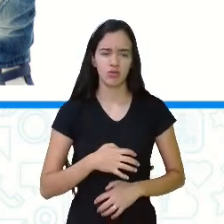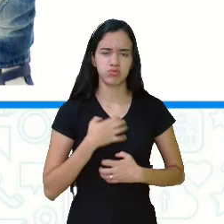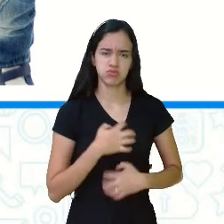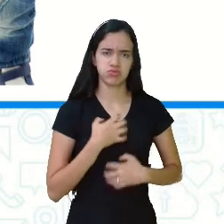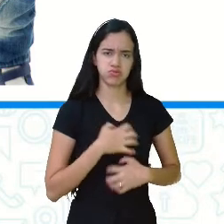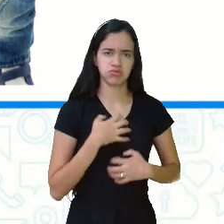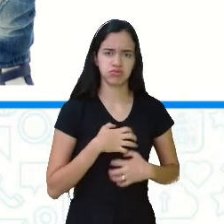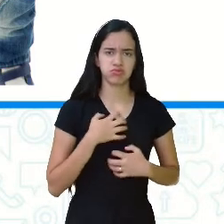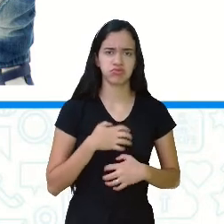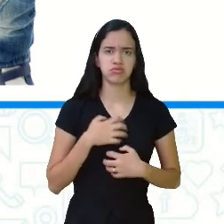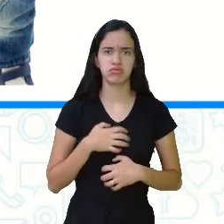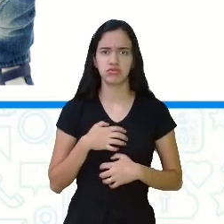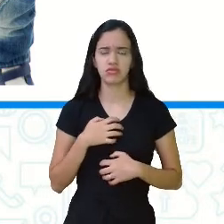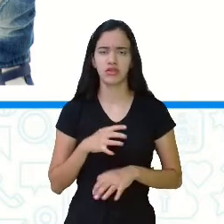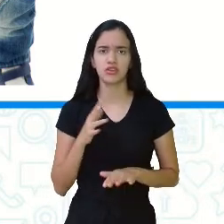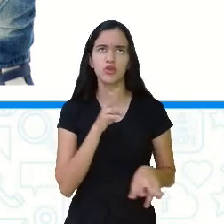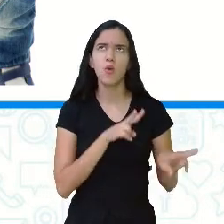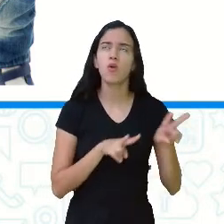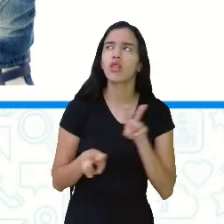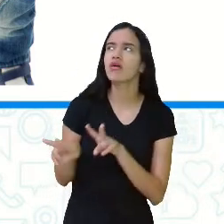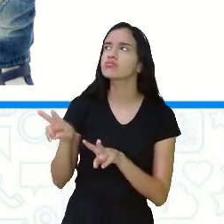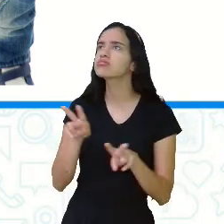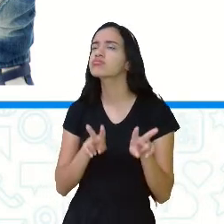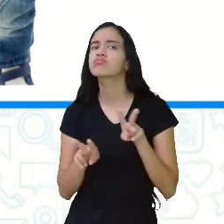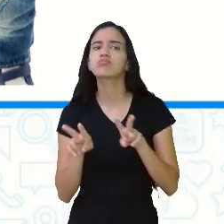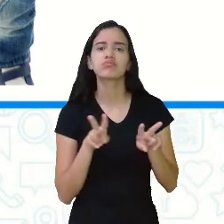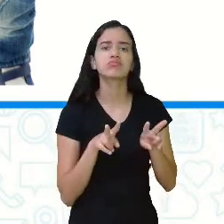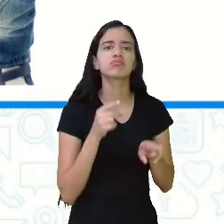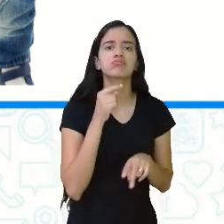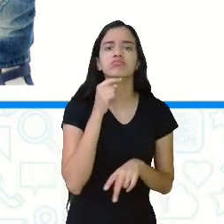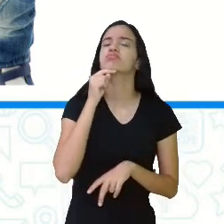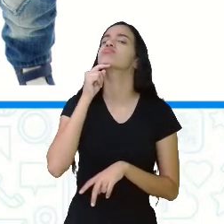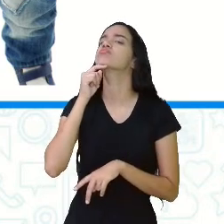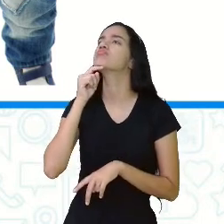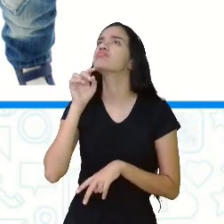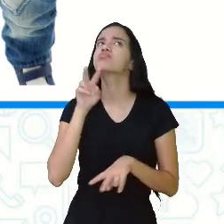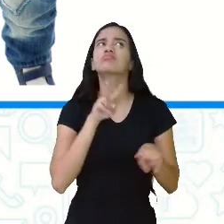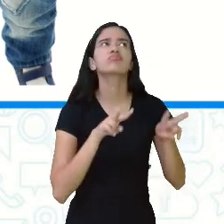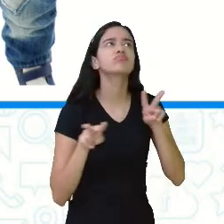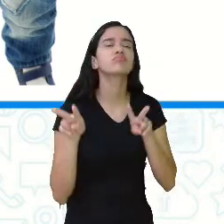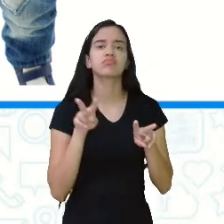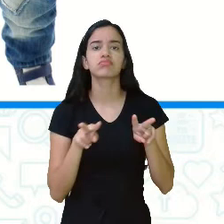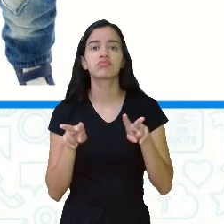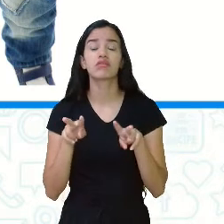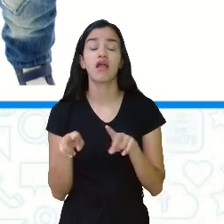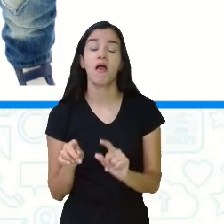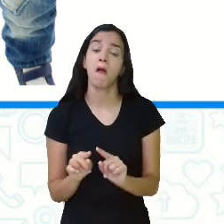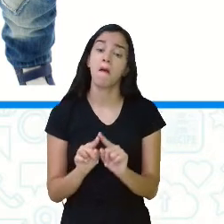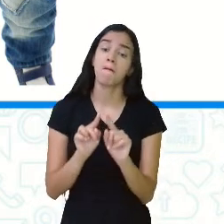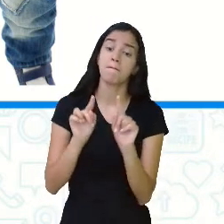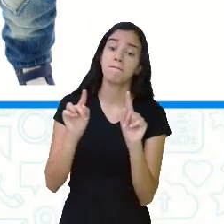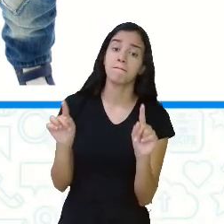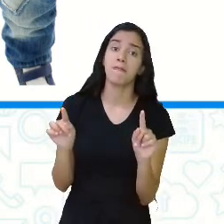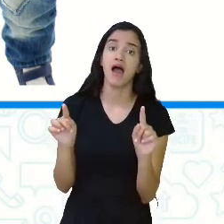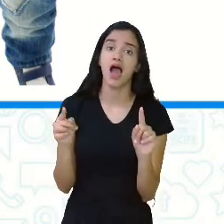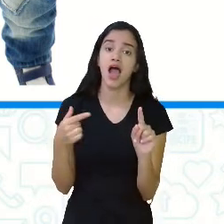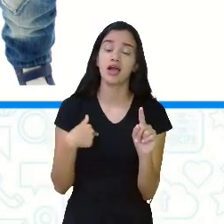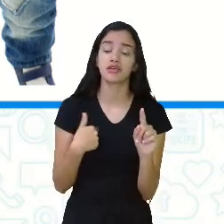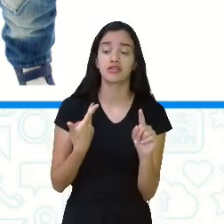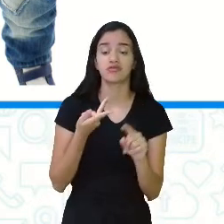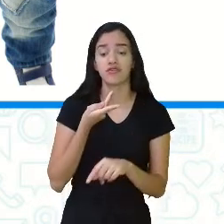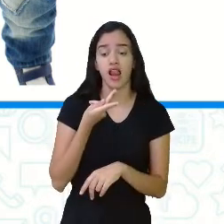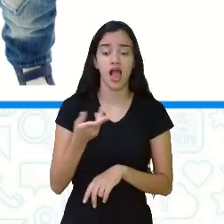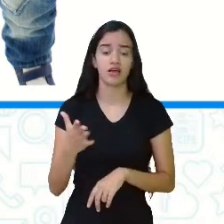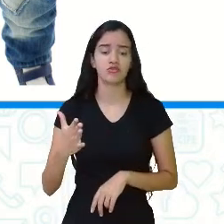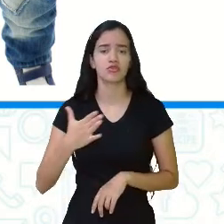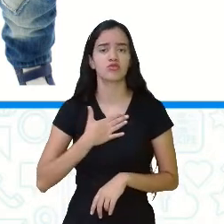zangado. Tenho de olhar todo mundo com o queixo levantado. Mas se formiga falasse e